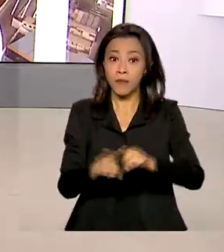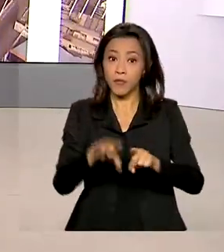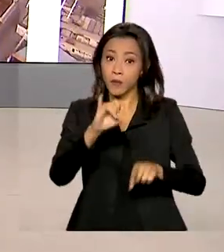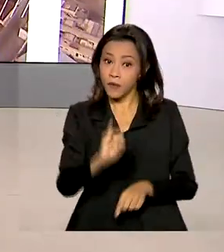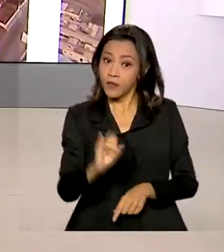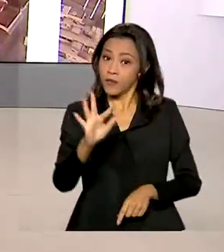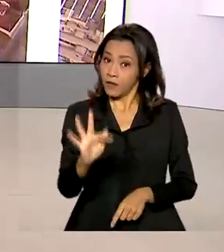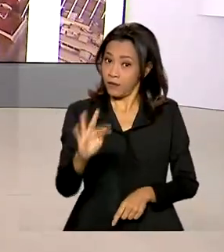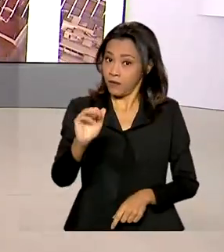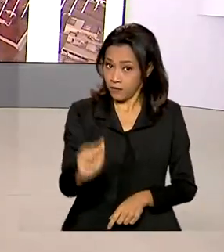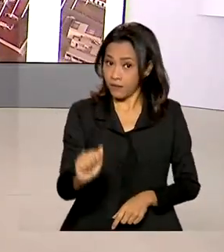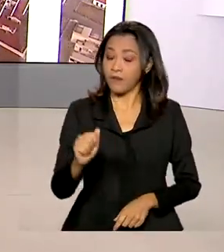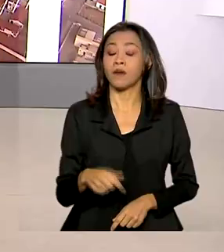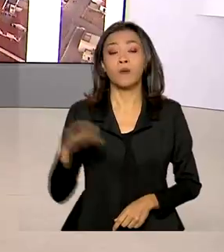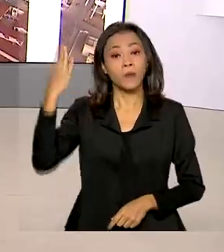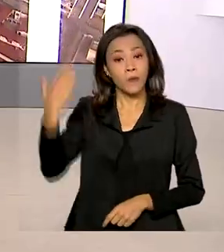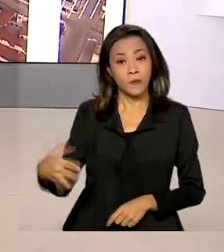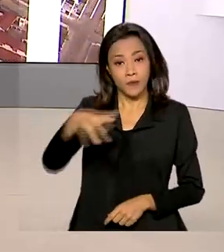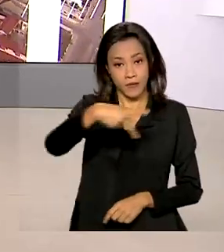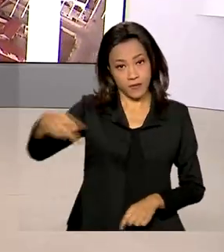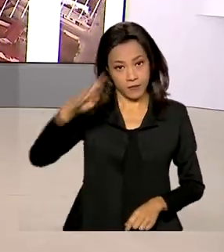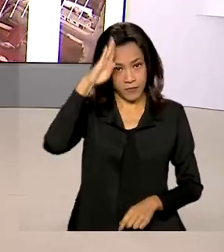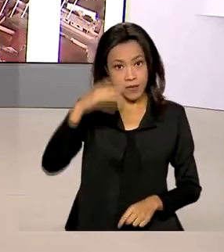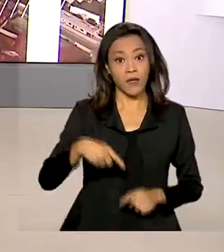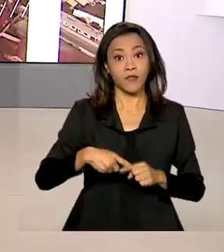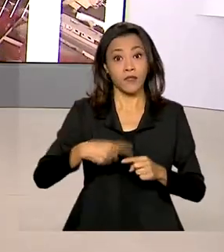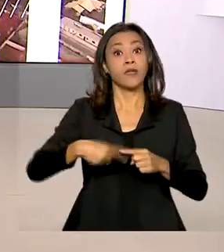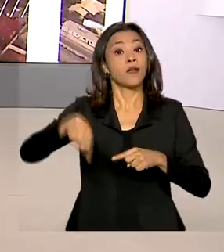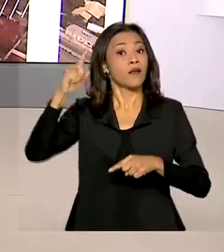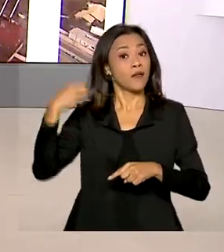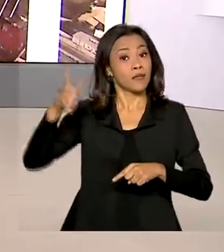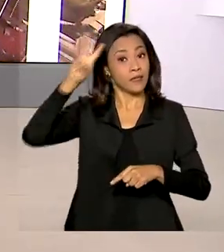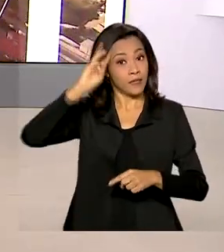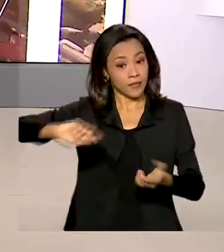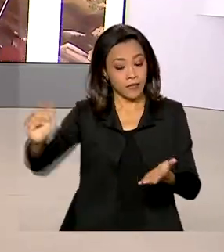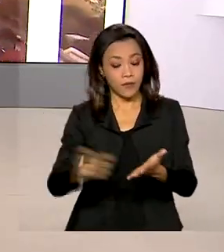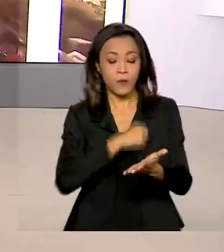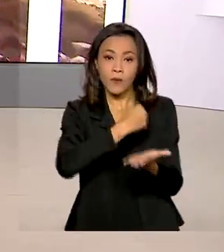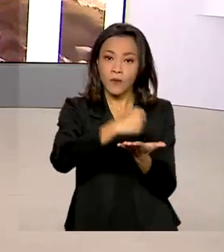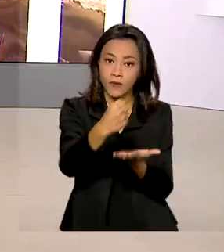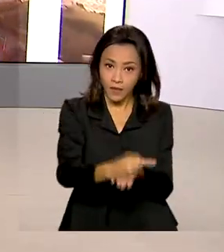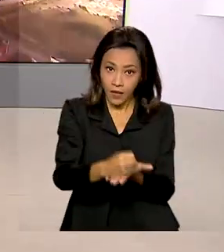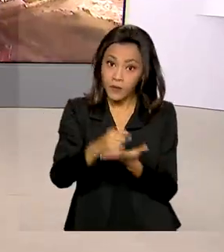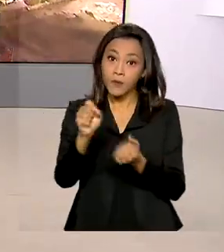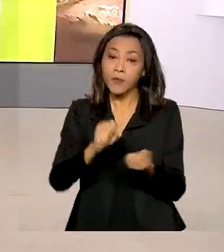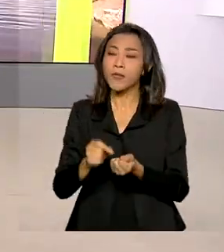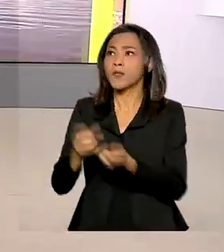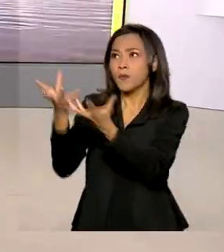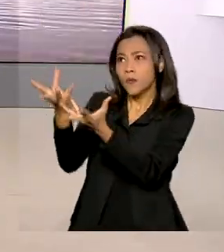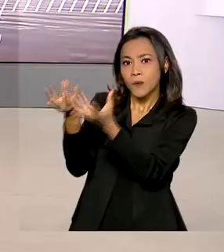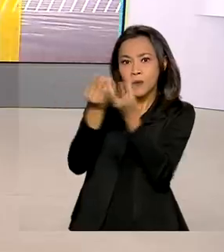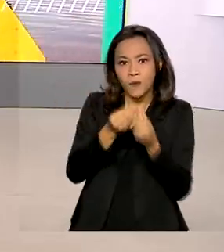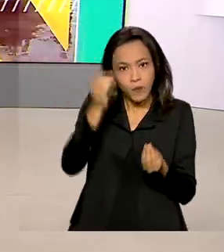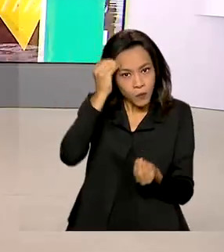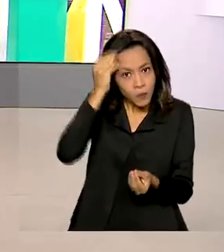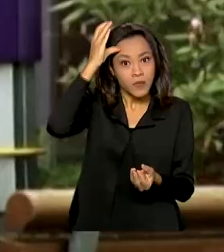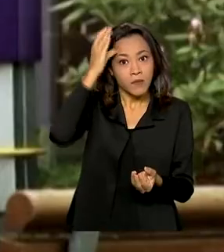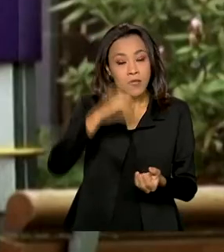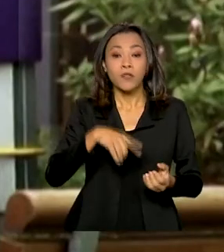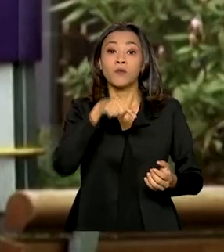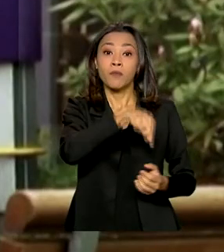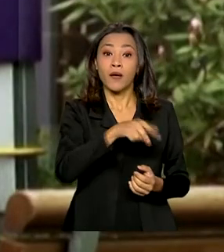ativo. O presidente Jair Bolsonaro assinou nesta terça-feira o contrato para a transferência de tecnologia para a Fiocruz.